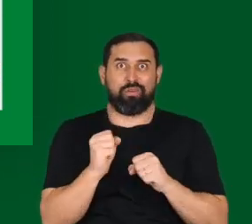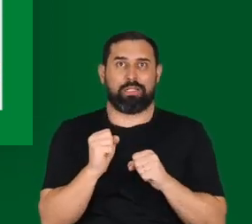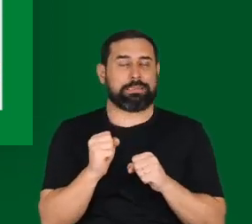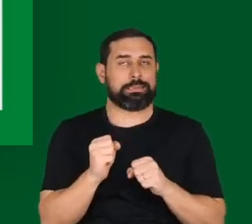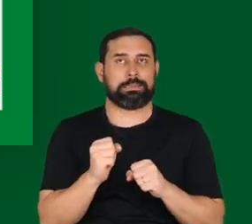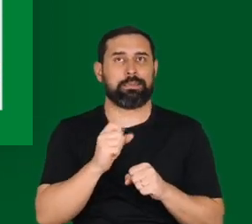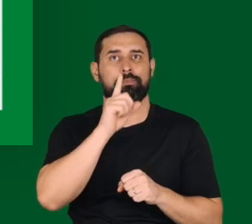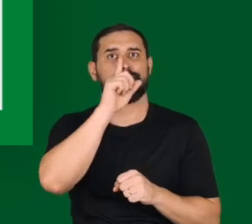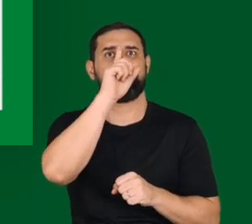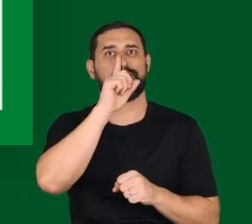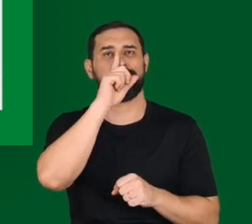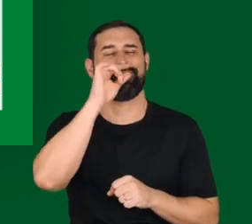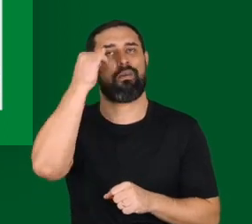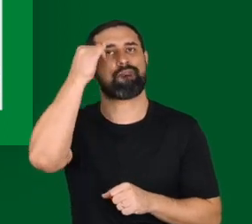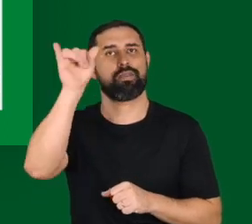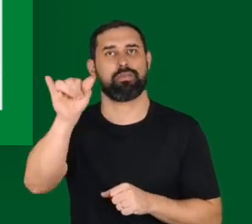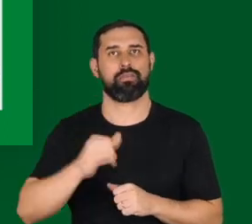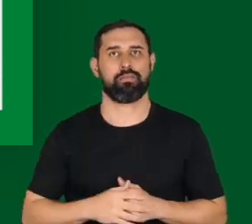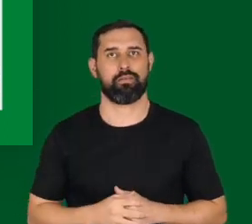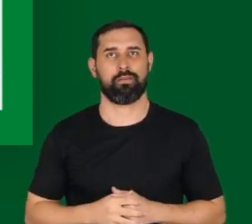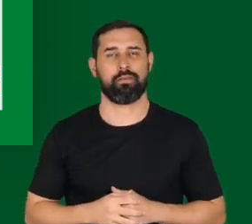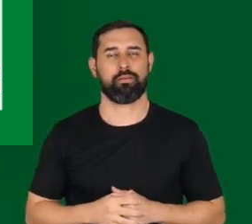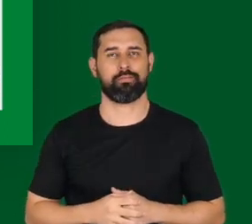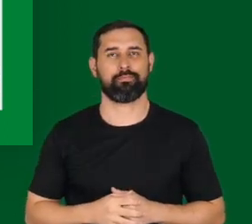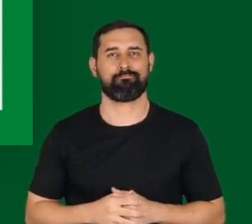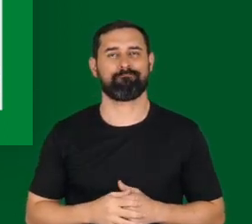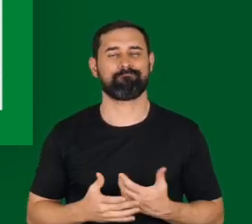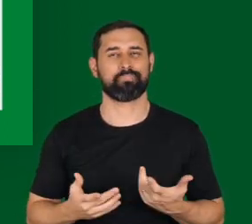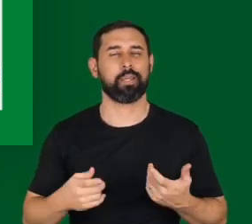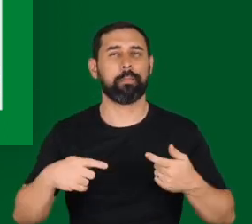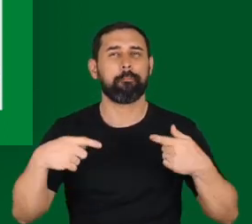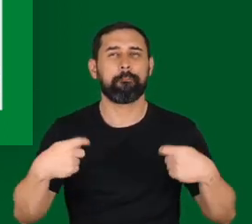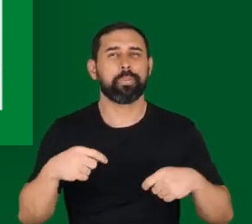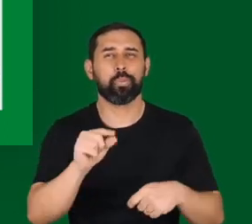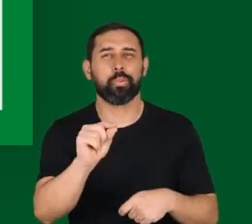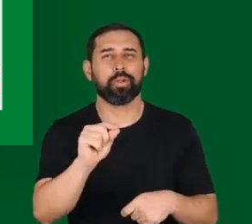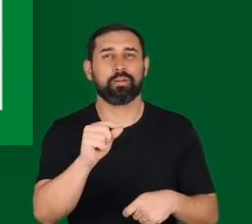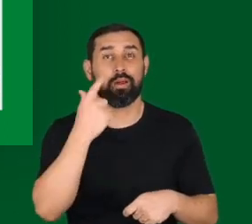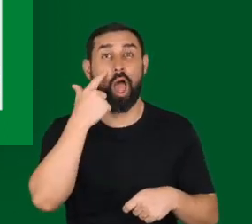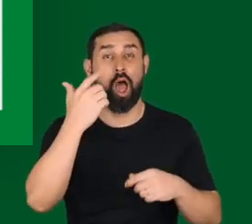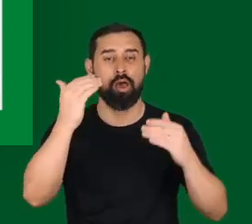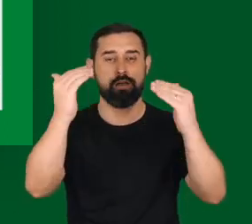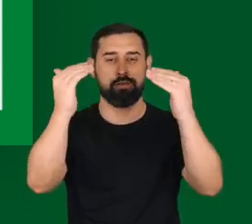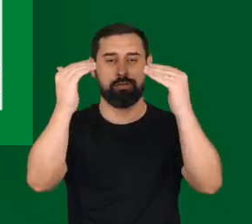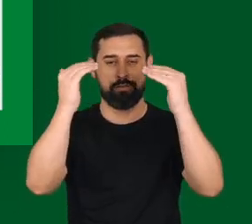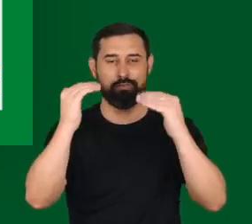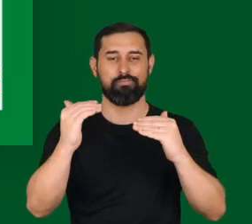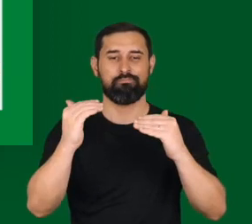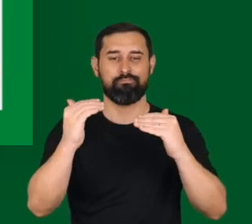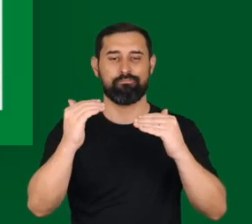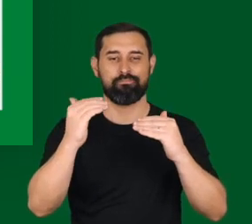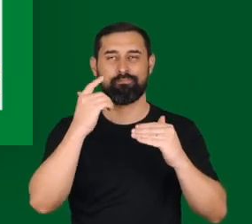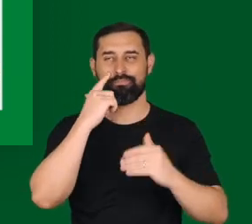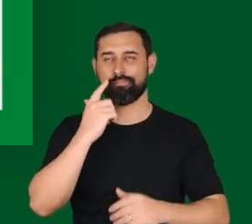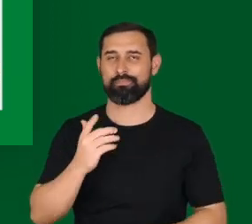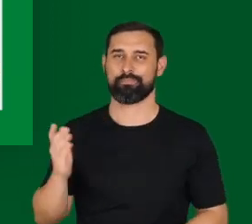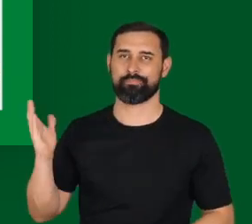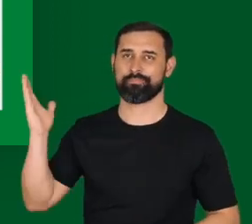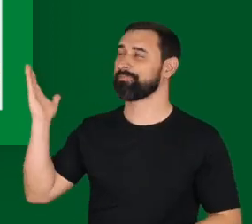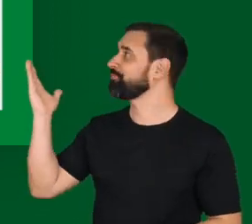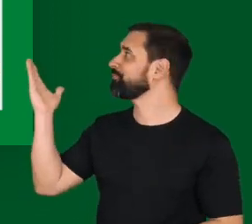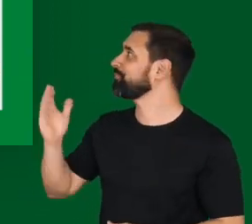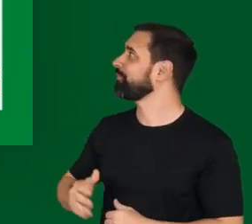via aérea. Então, ela não é efetiva para manter a via aérea pérvia. O que o PHTLS traz para a gente? Que a gente tem que colocar